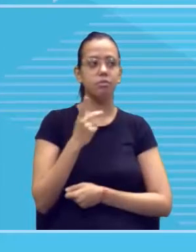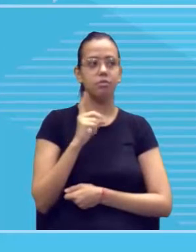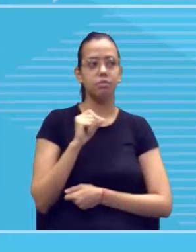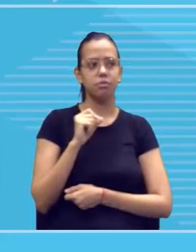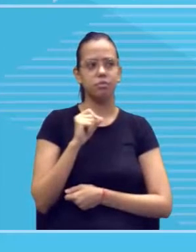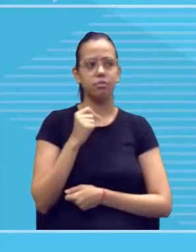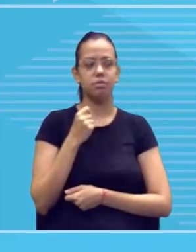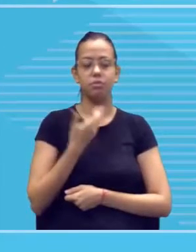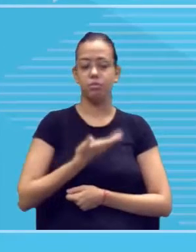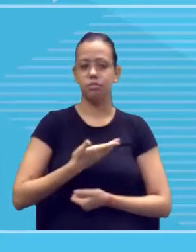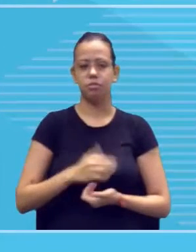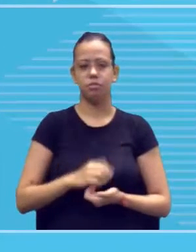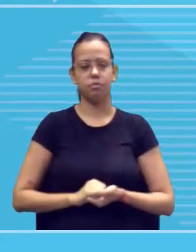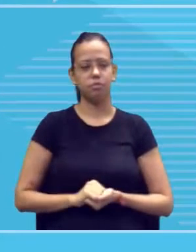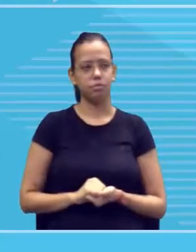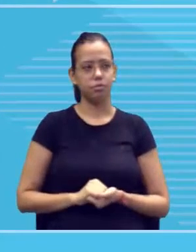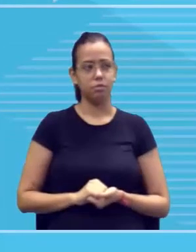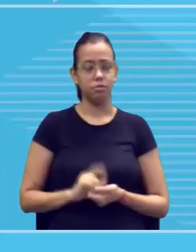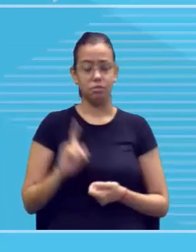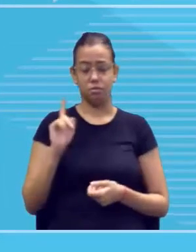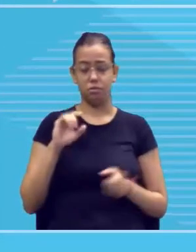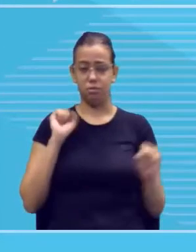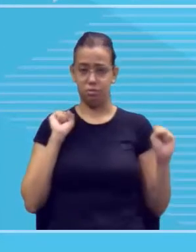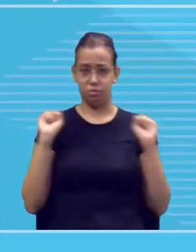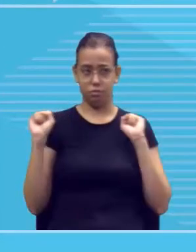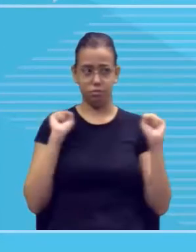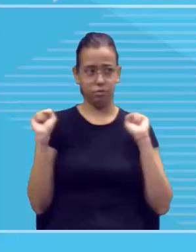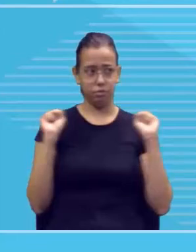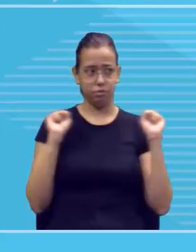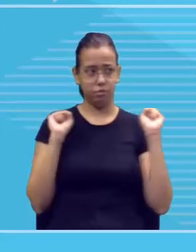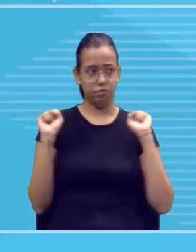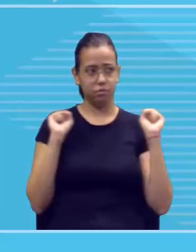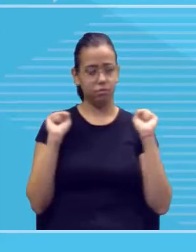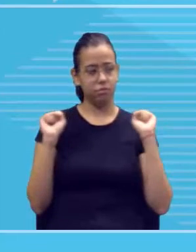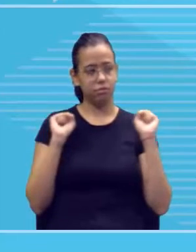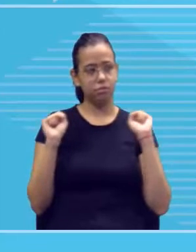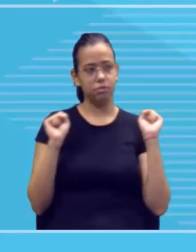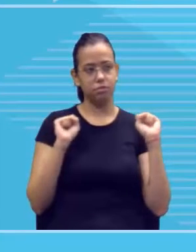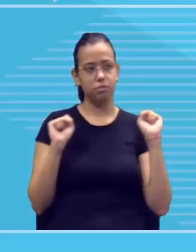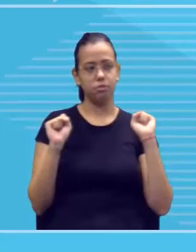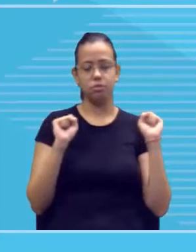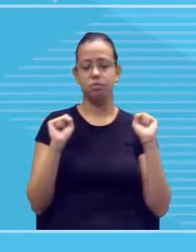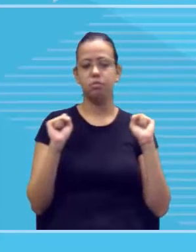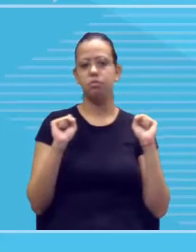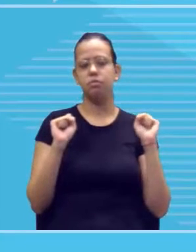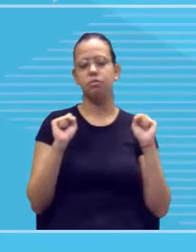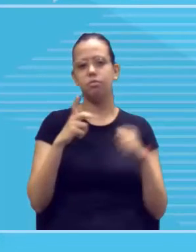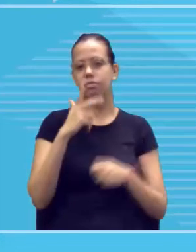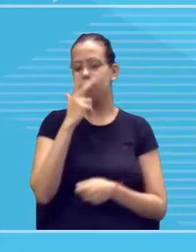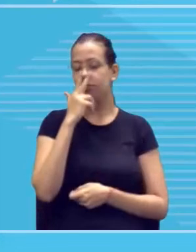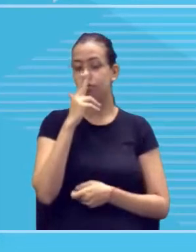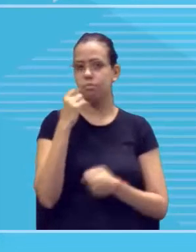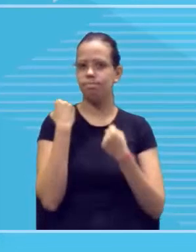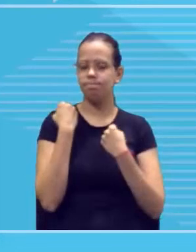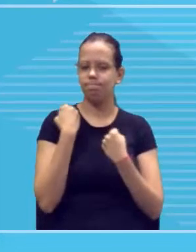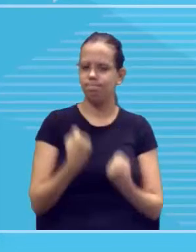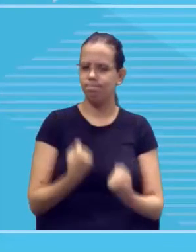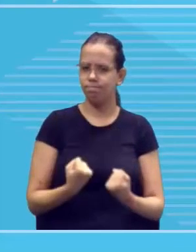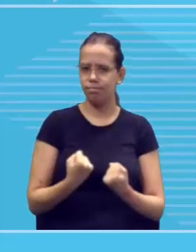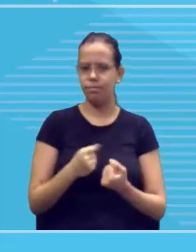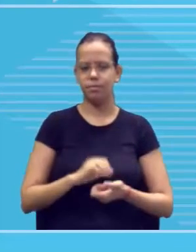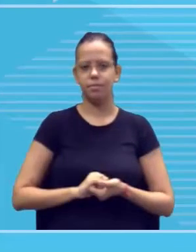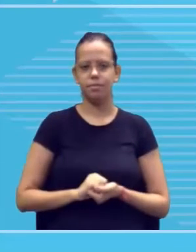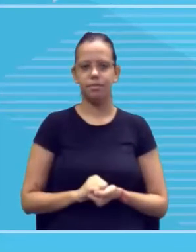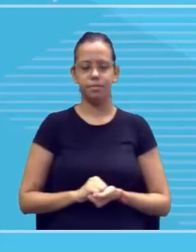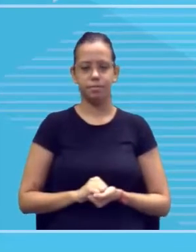diz tchau essa toalha mas bem e essa toalha aí parece que é muito pesada viu